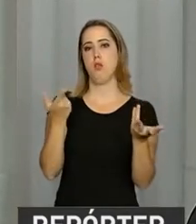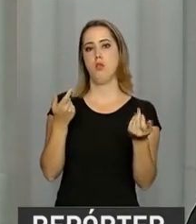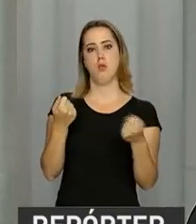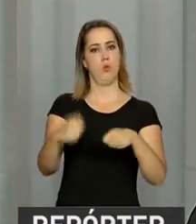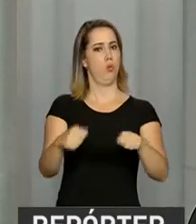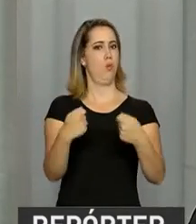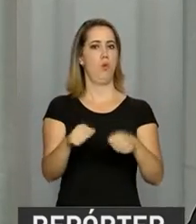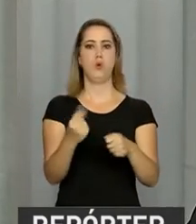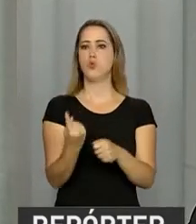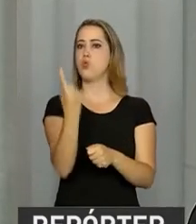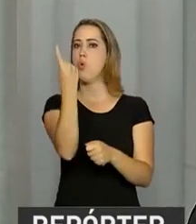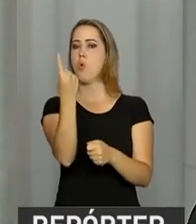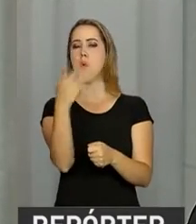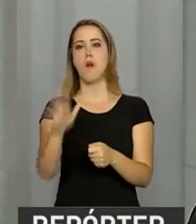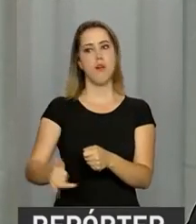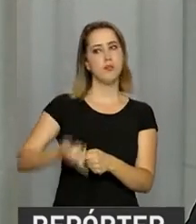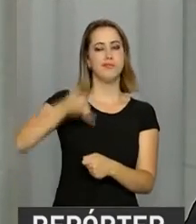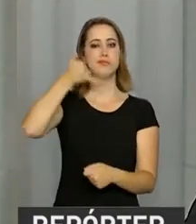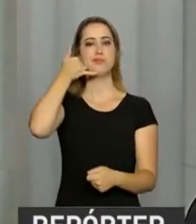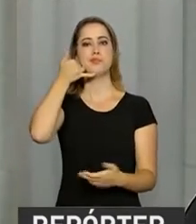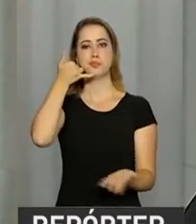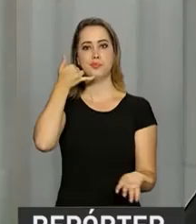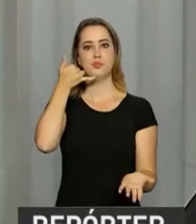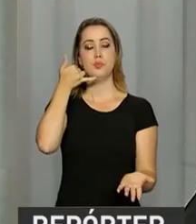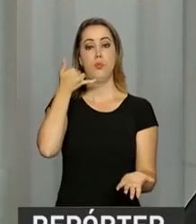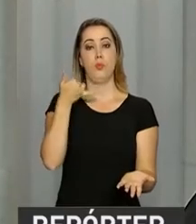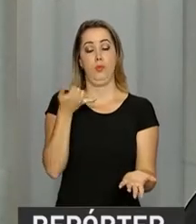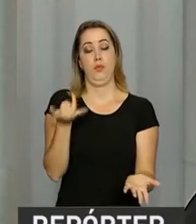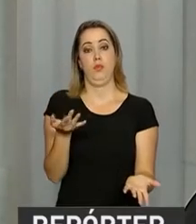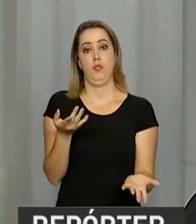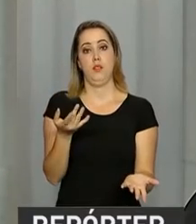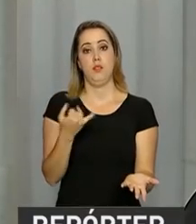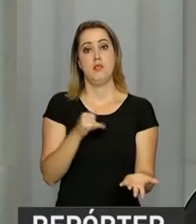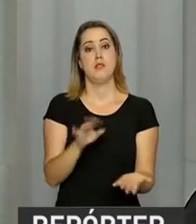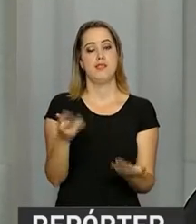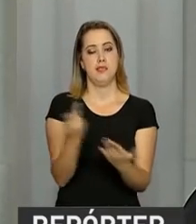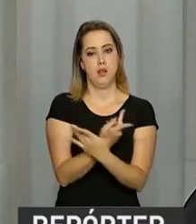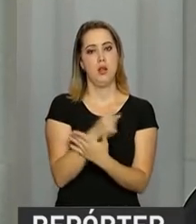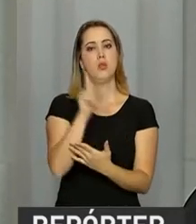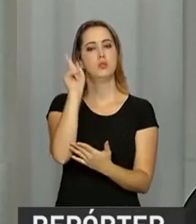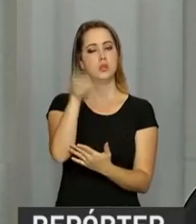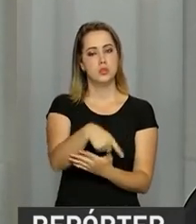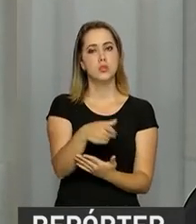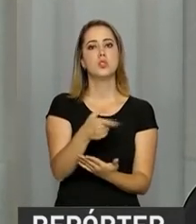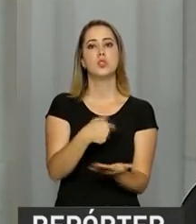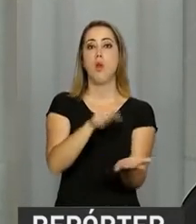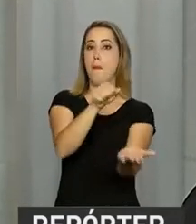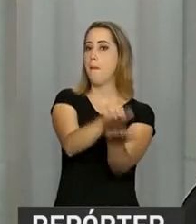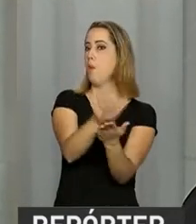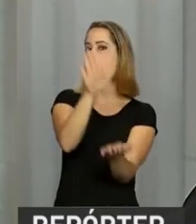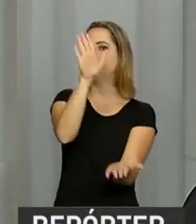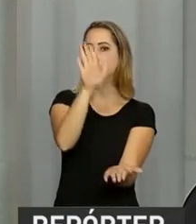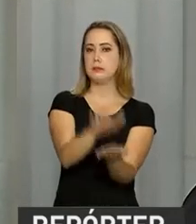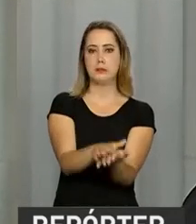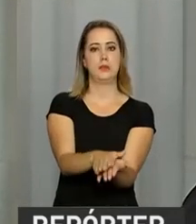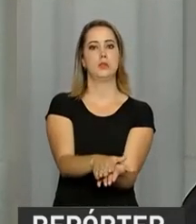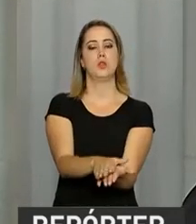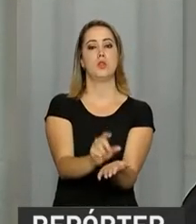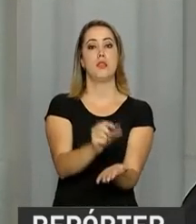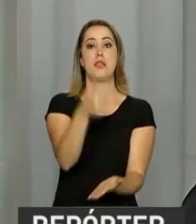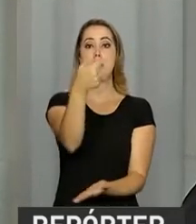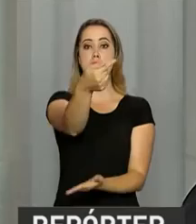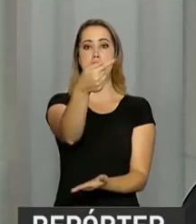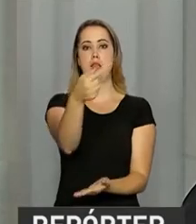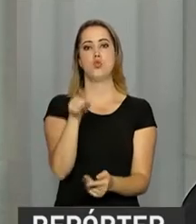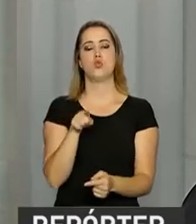utilizar uma das mãos para atender o celular. Caso isso ocorra, isso é previsto como uma infração gravíssima, 7 pontos